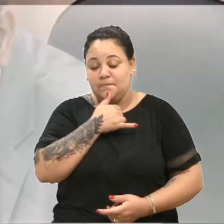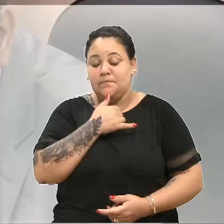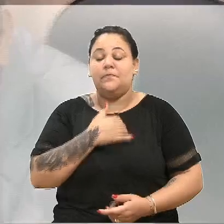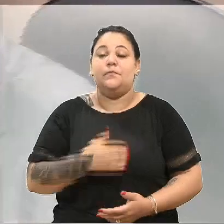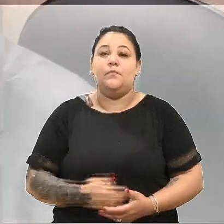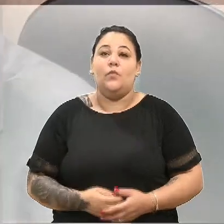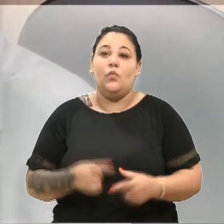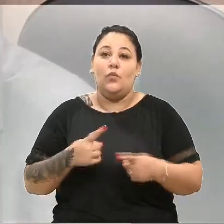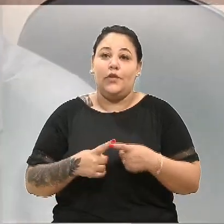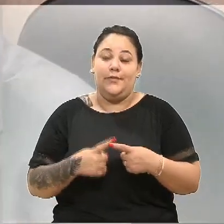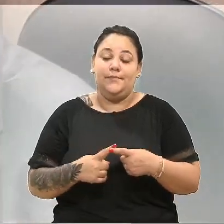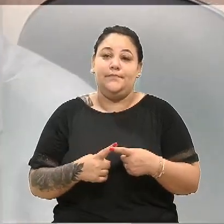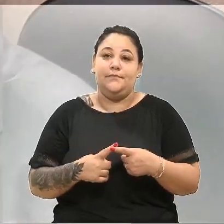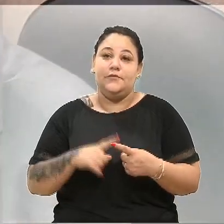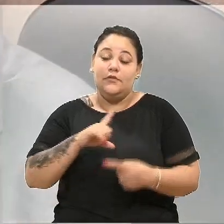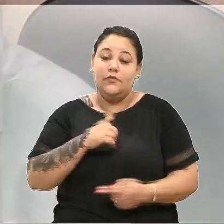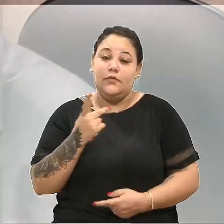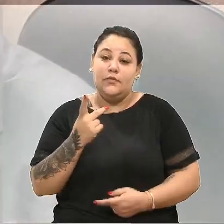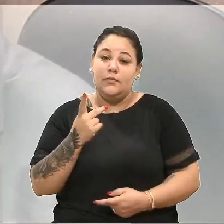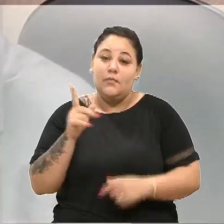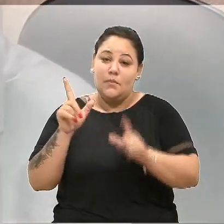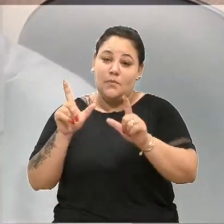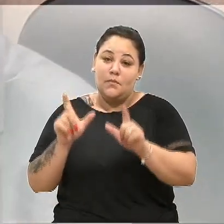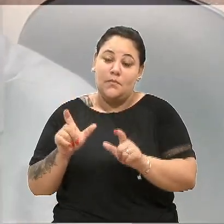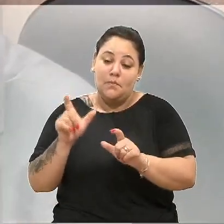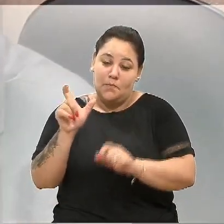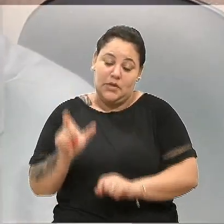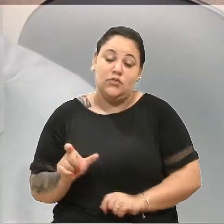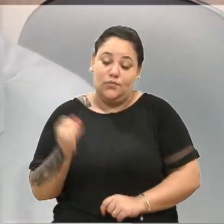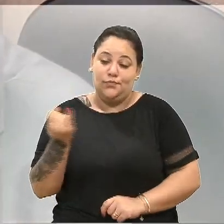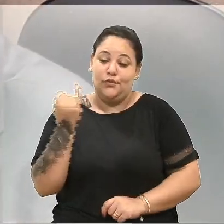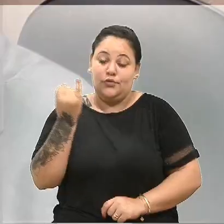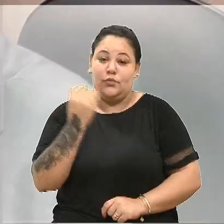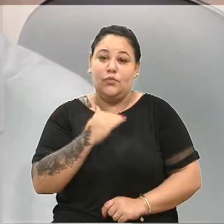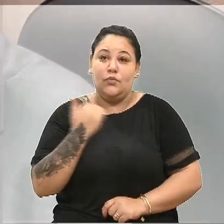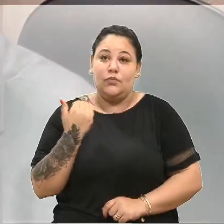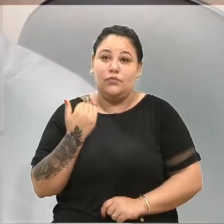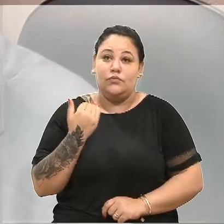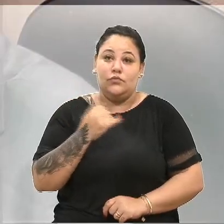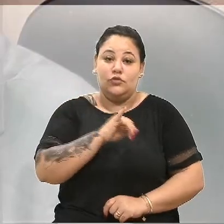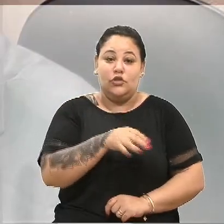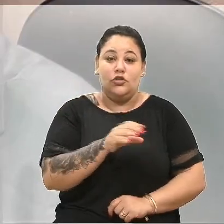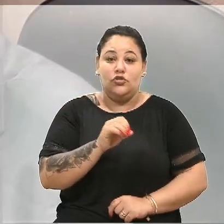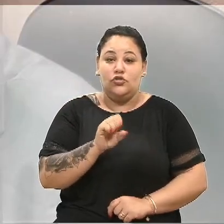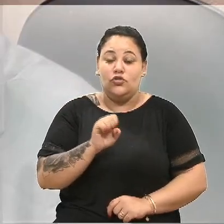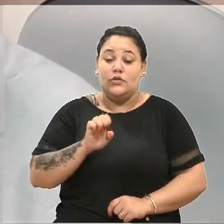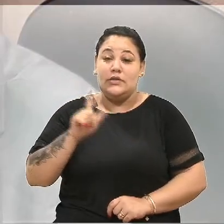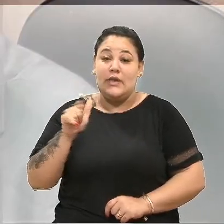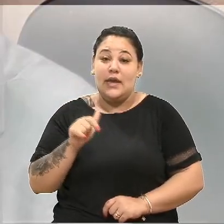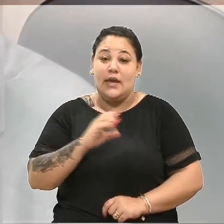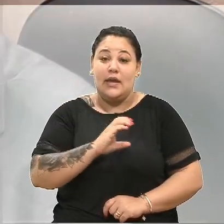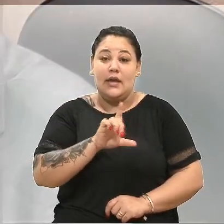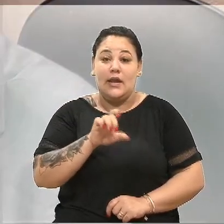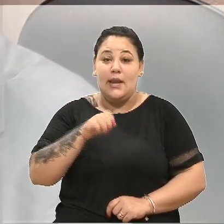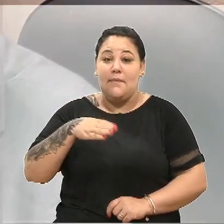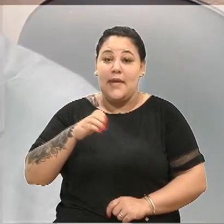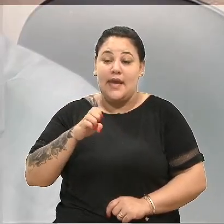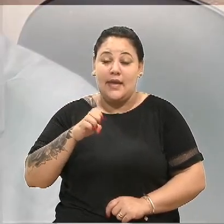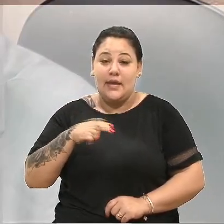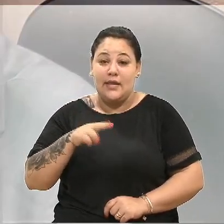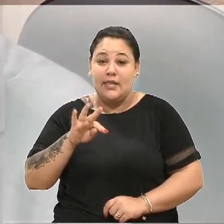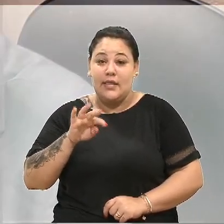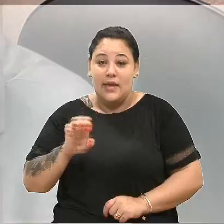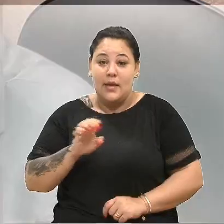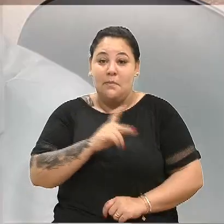maiores nomes da cultura do Brasil, José Clemente Pozenato. Nos deixou na noite de ontem